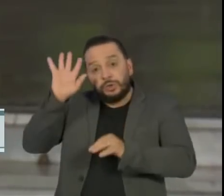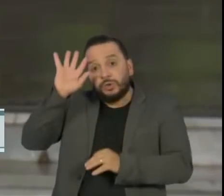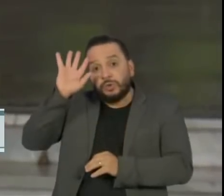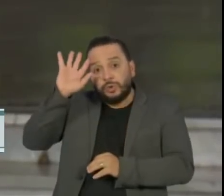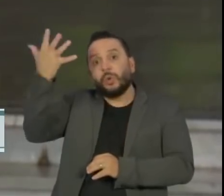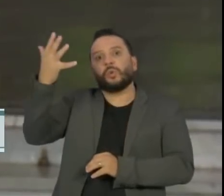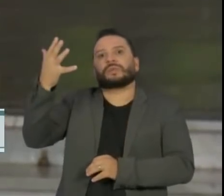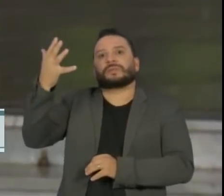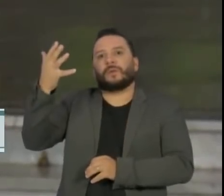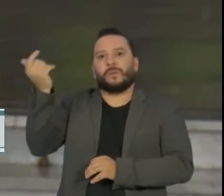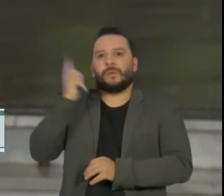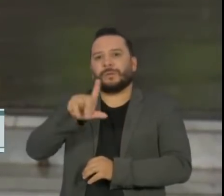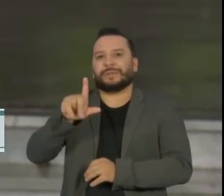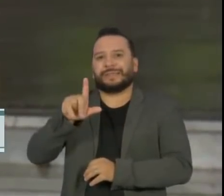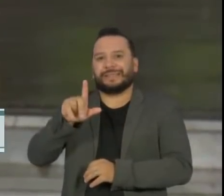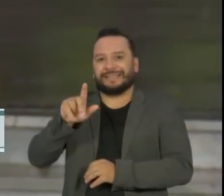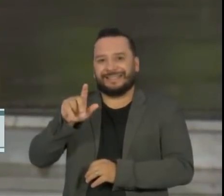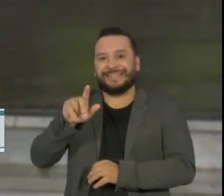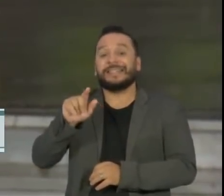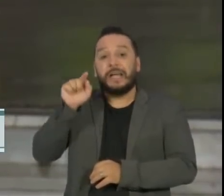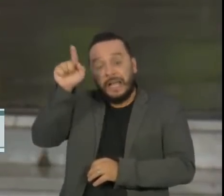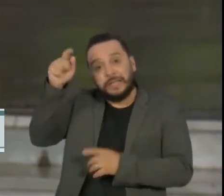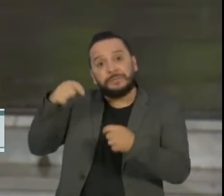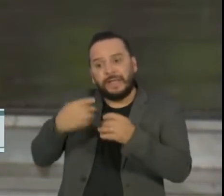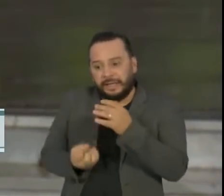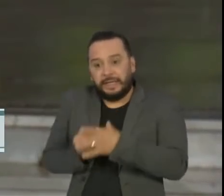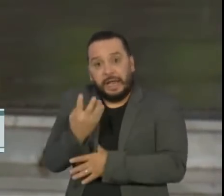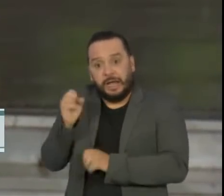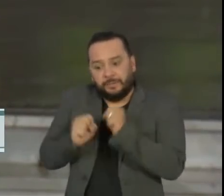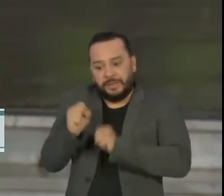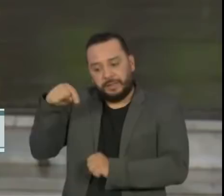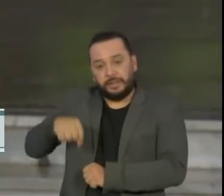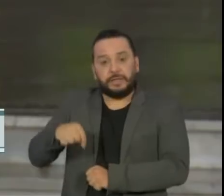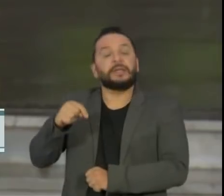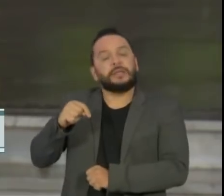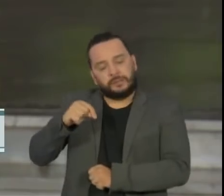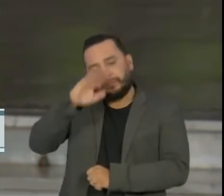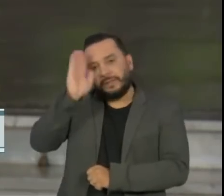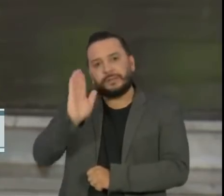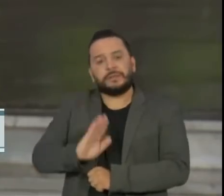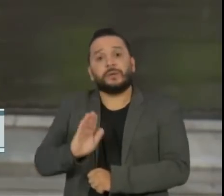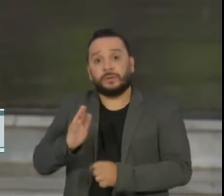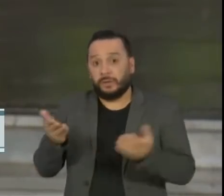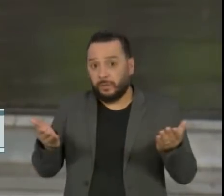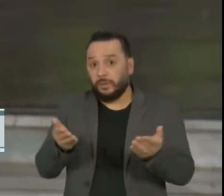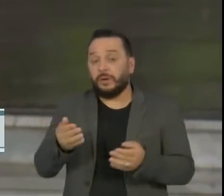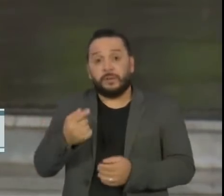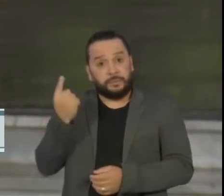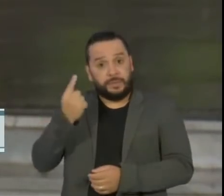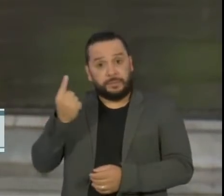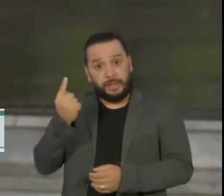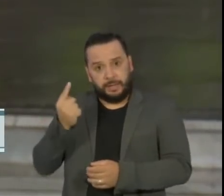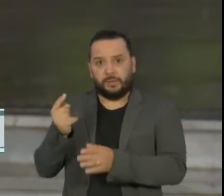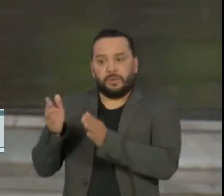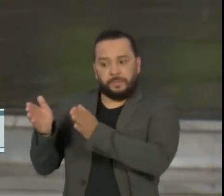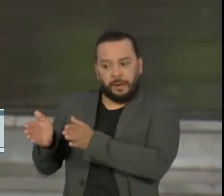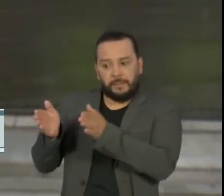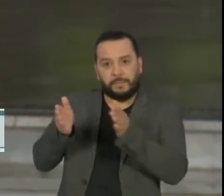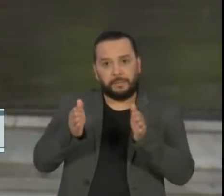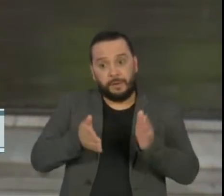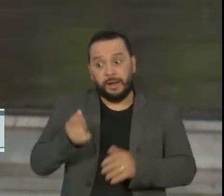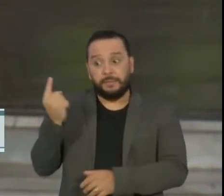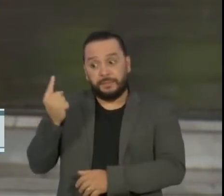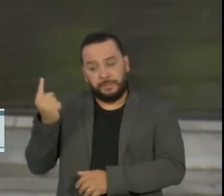no Brasil. Então, nessa primeira etapa, a inscrição é das ideias, né? Então, no site ali,